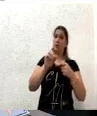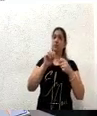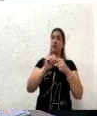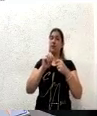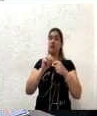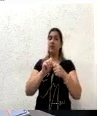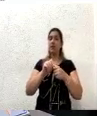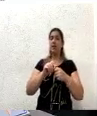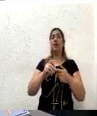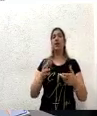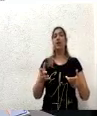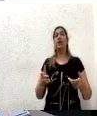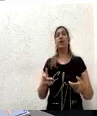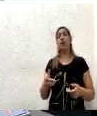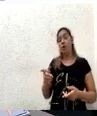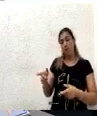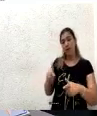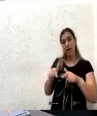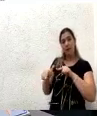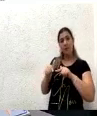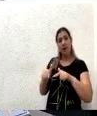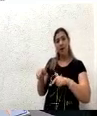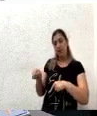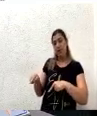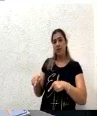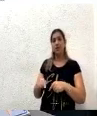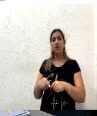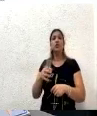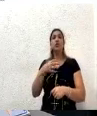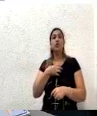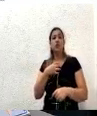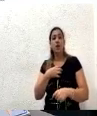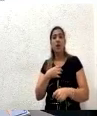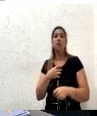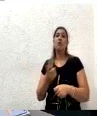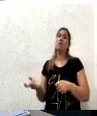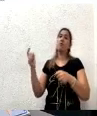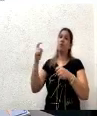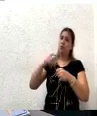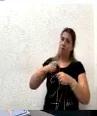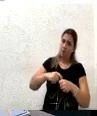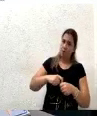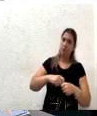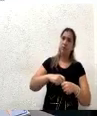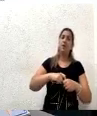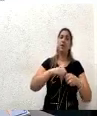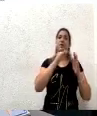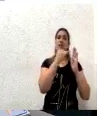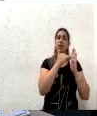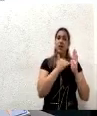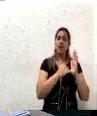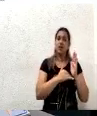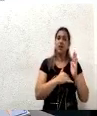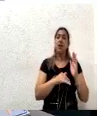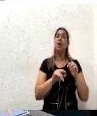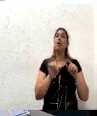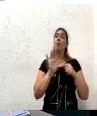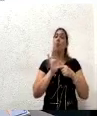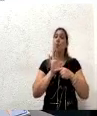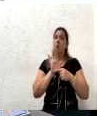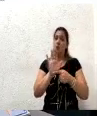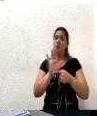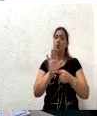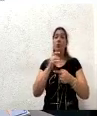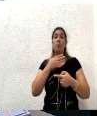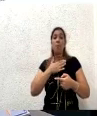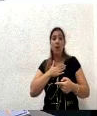realizado, né? Ficou de tal jeito, a gente retorna para a secretaria competente. Então, assim, eu prefiro trabalhar mais dessa